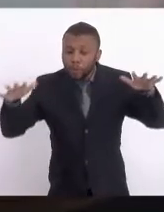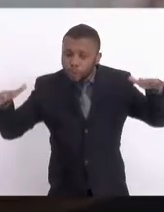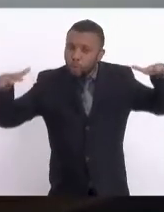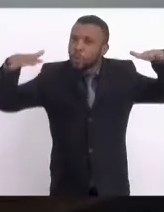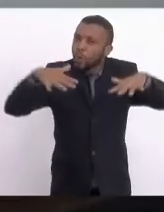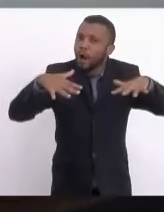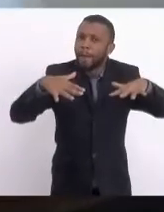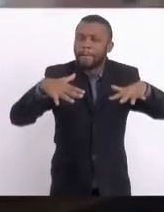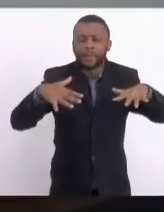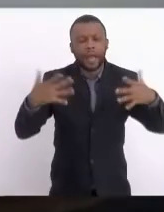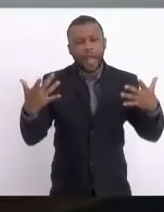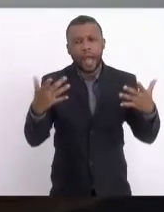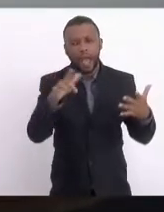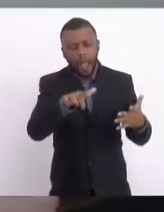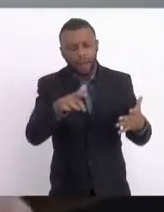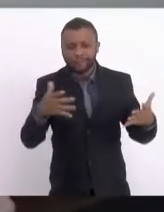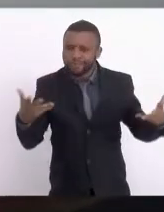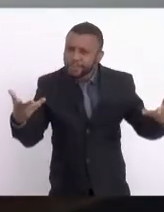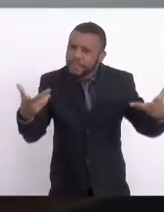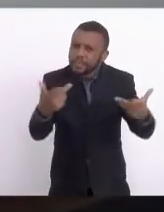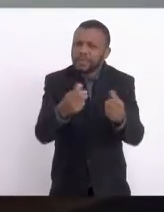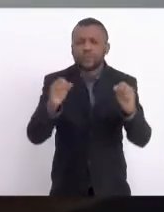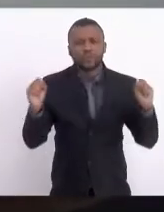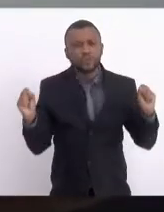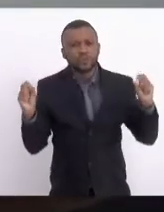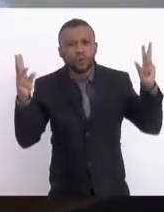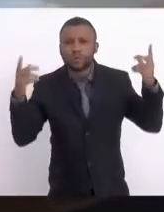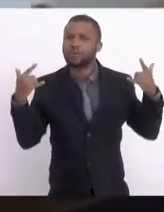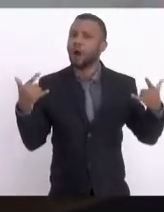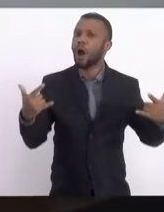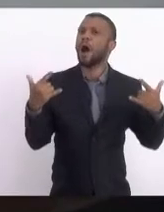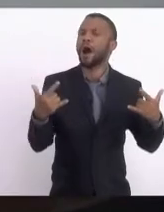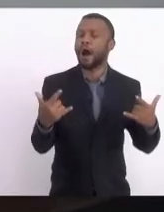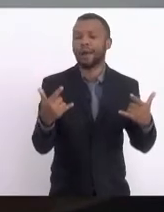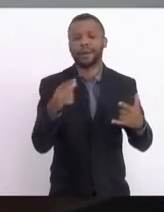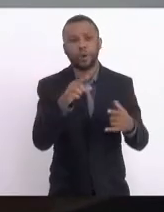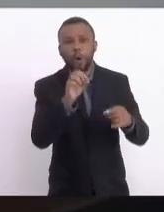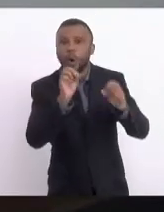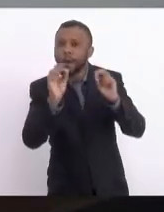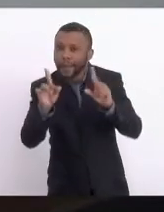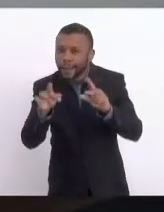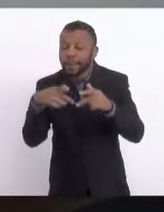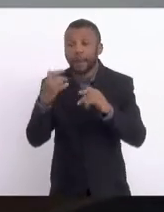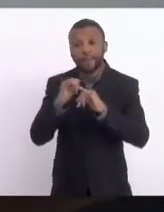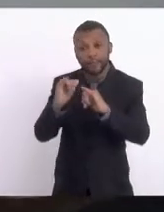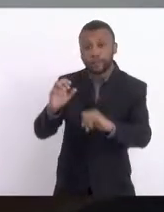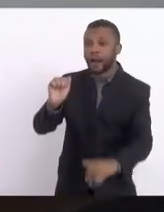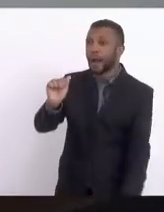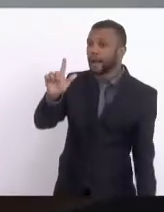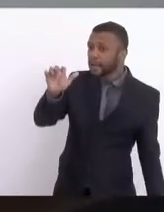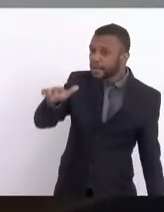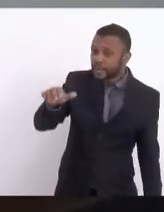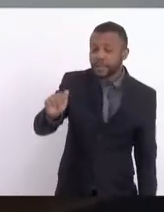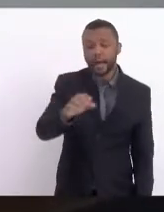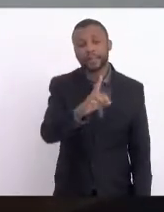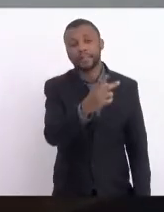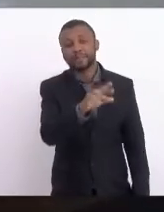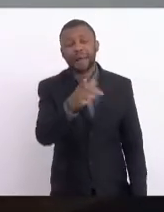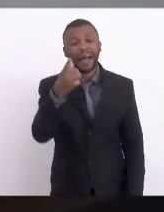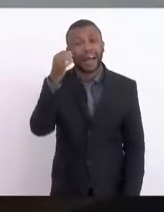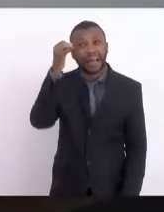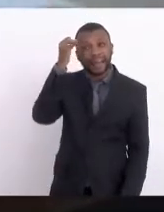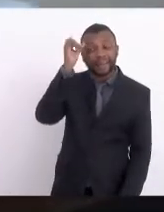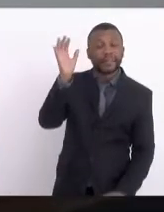é um espetáculo incrível. Portanto, isso não está em discussão. Falo para a Alana e para a Adriana para evitar qualquer tipo de